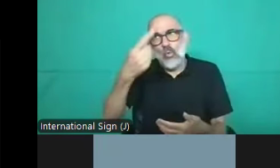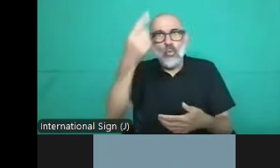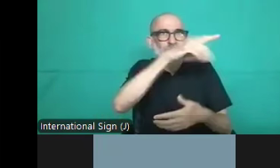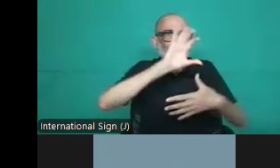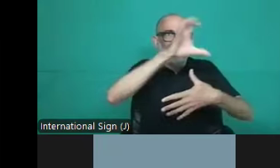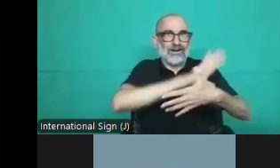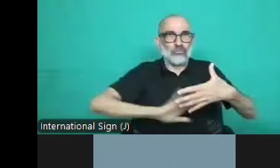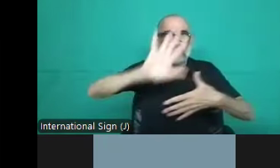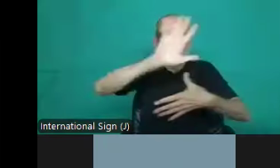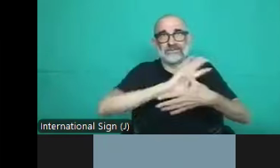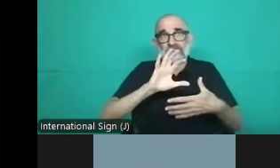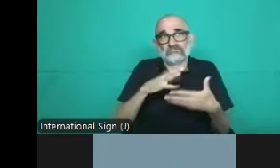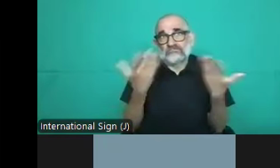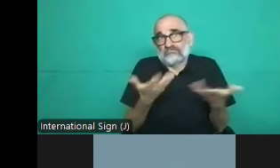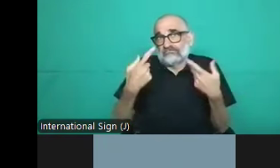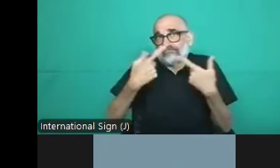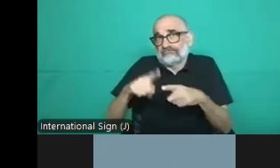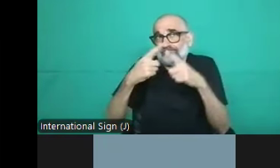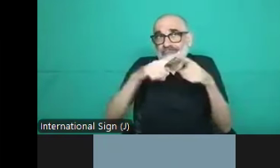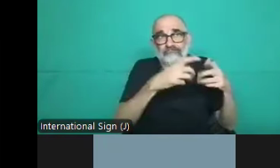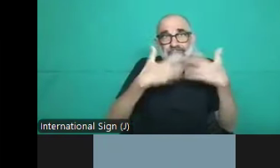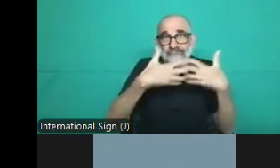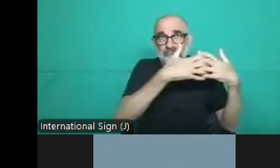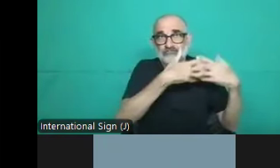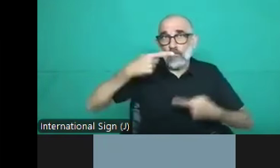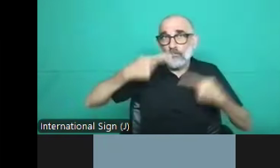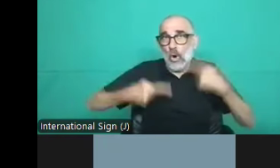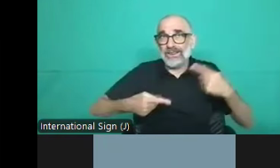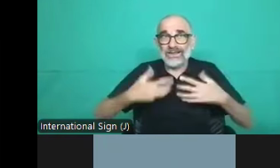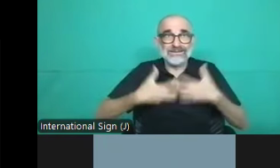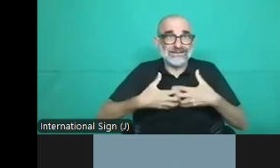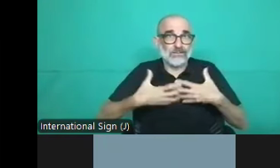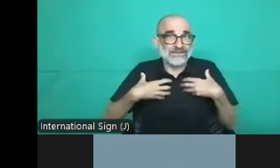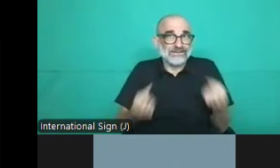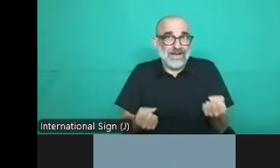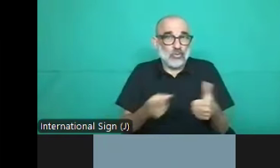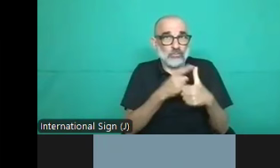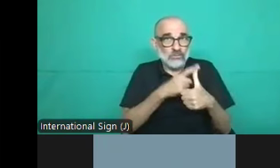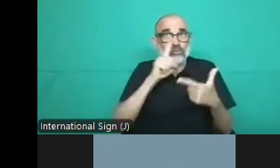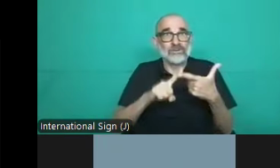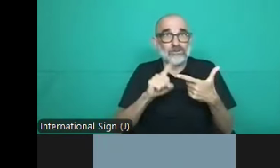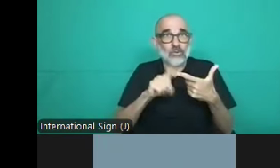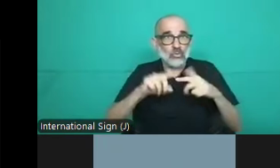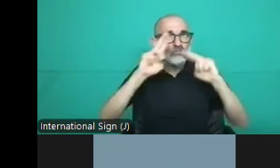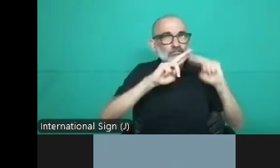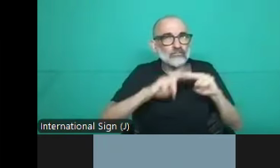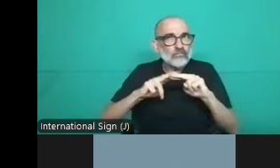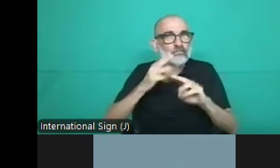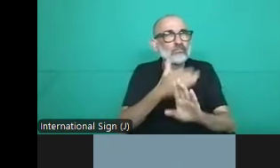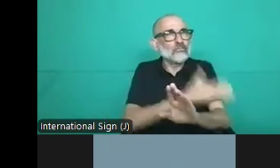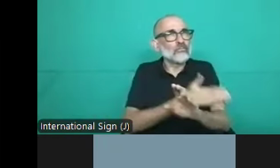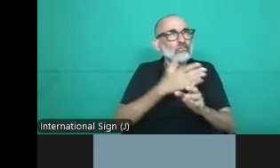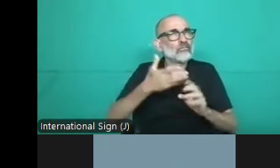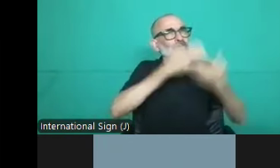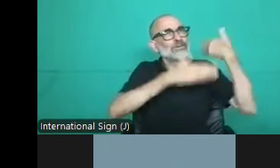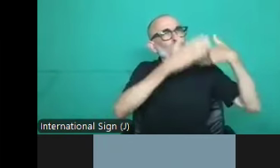retrospectiva de história clínica baseada em critérios clínicos. Fazemos cada vez que tem eventos sobre